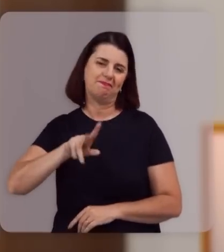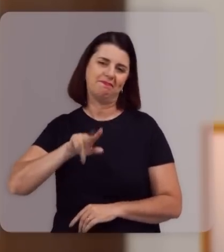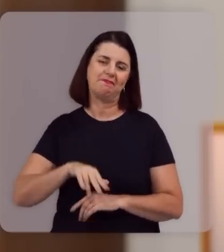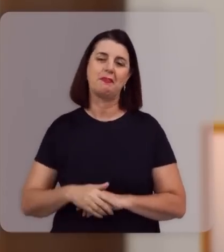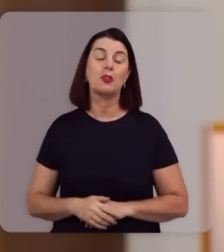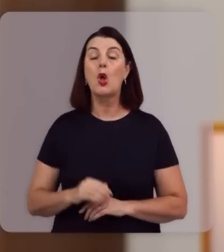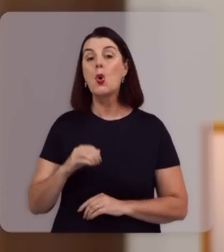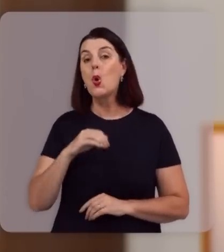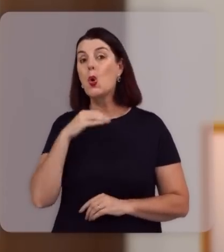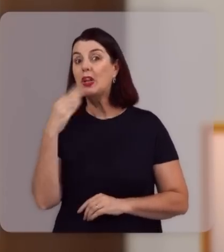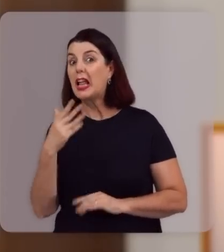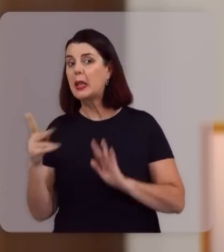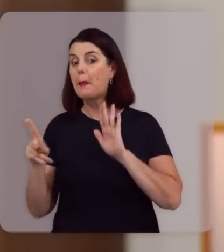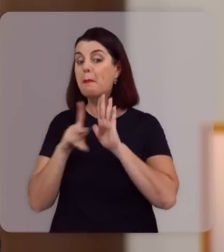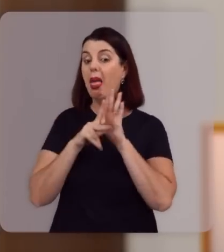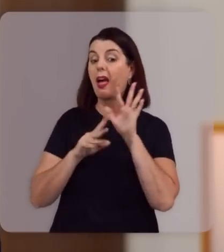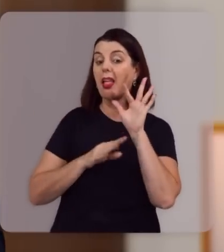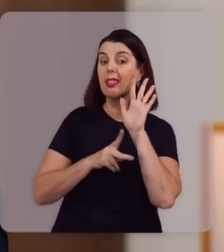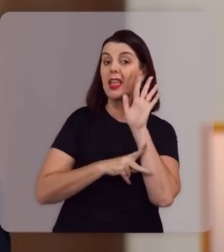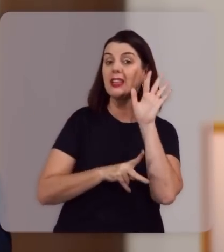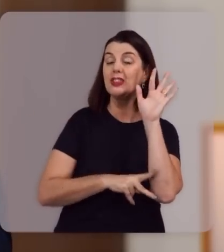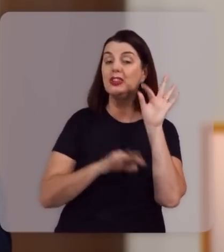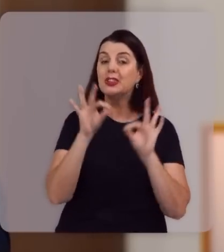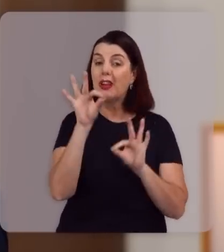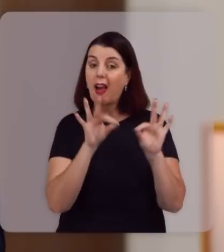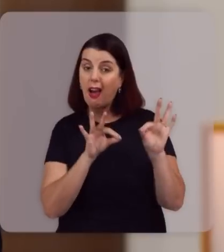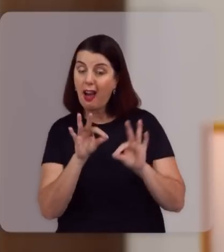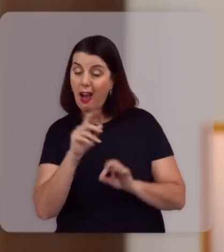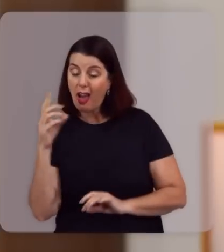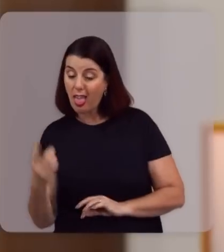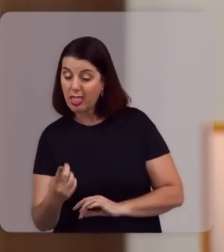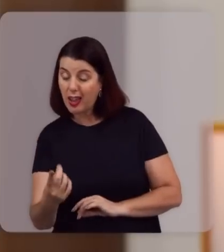O Natal foi planejado na eternidade.